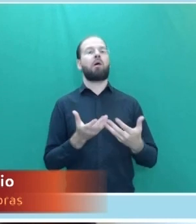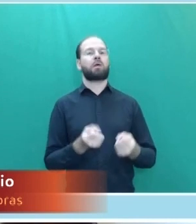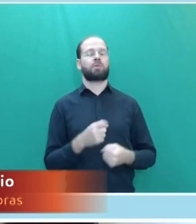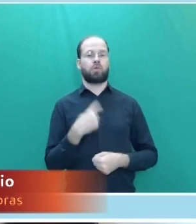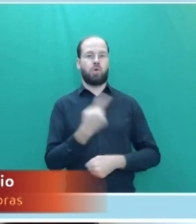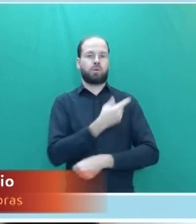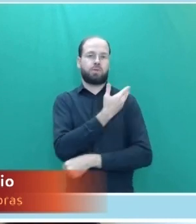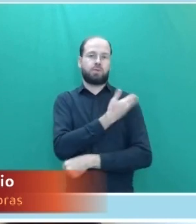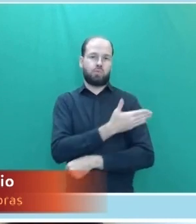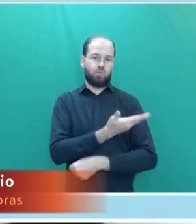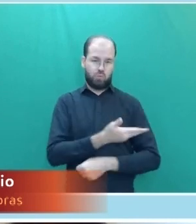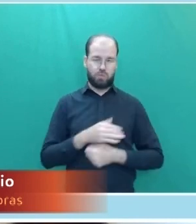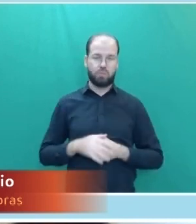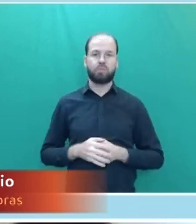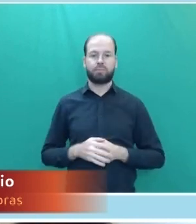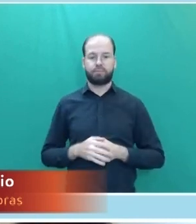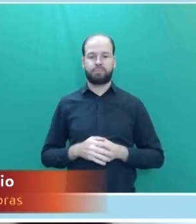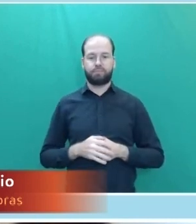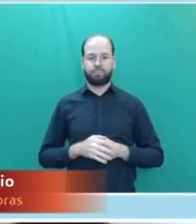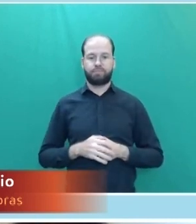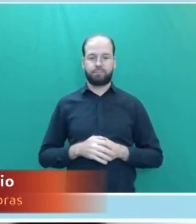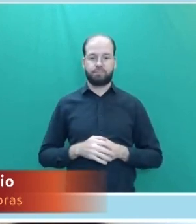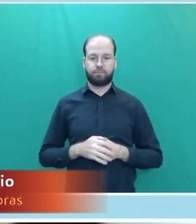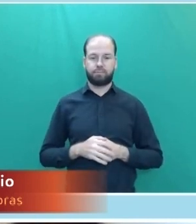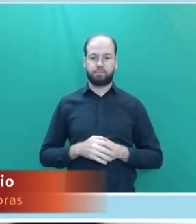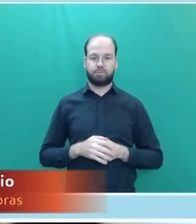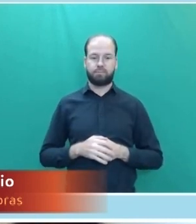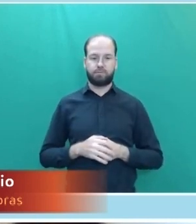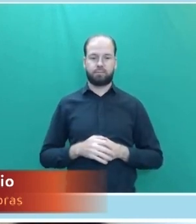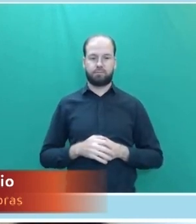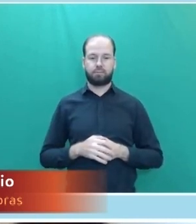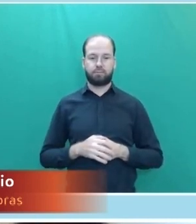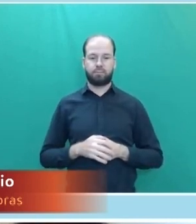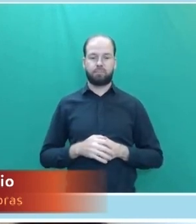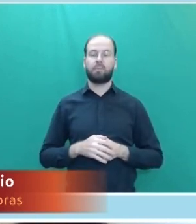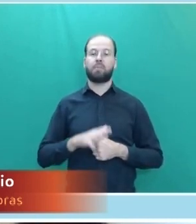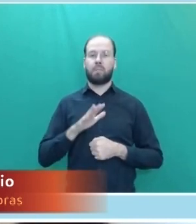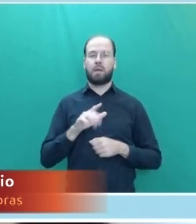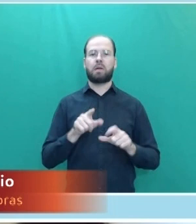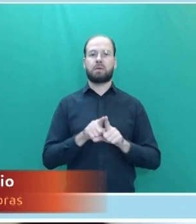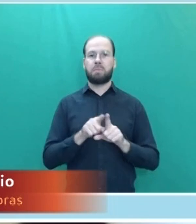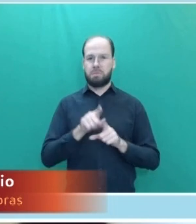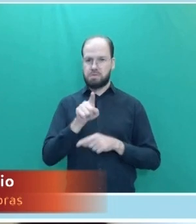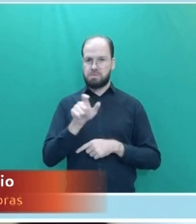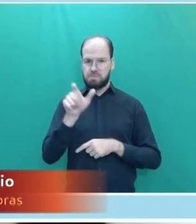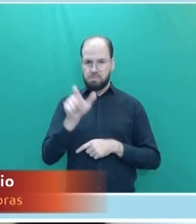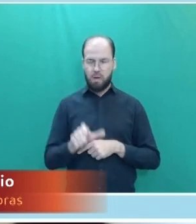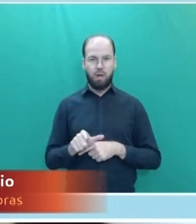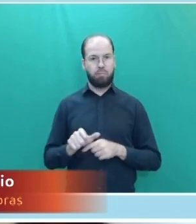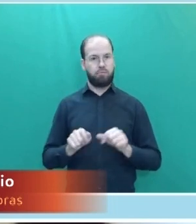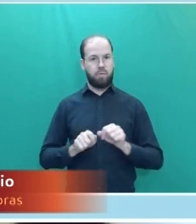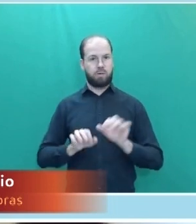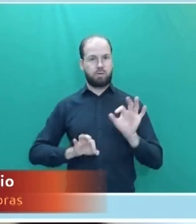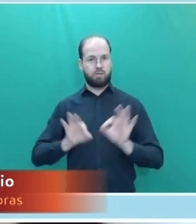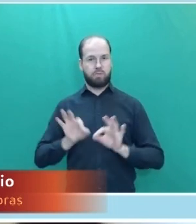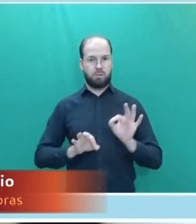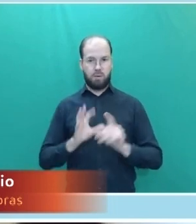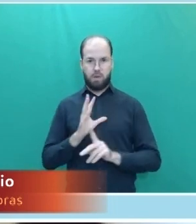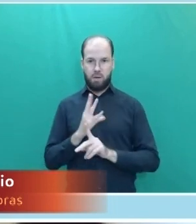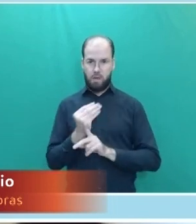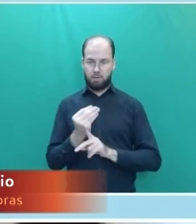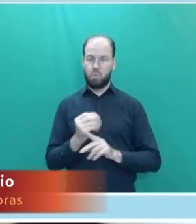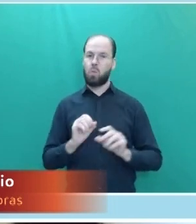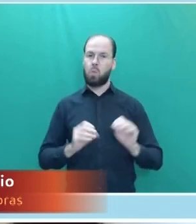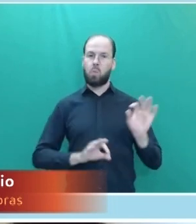exclusão, né? Então, se você é uma pessoa que, de alguma forma, promove arte ou promove vida,